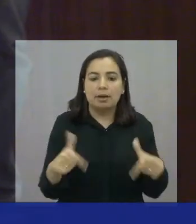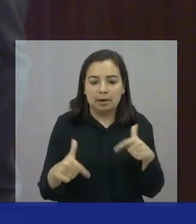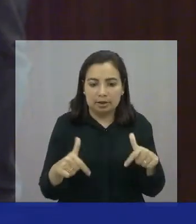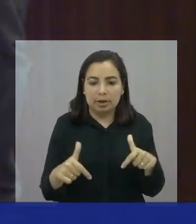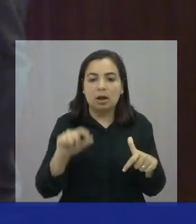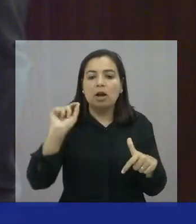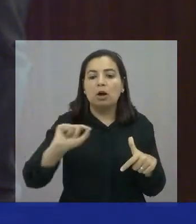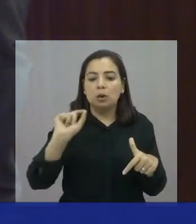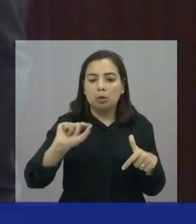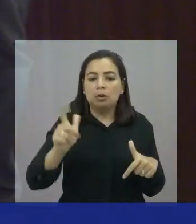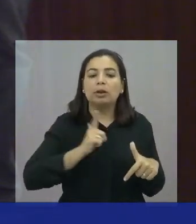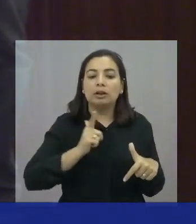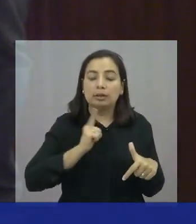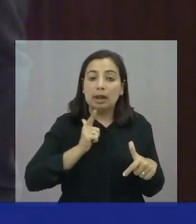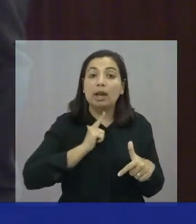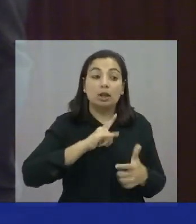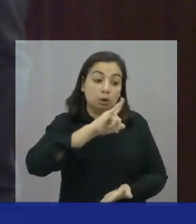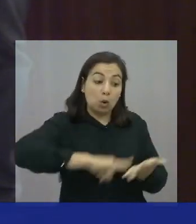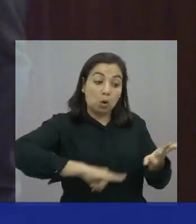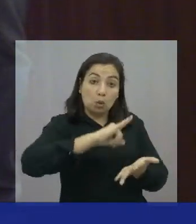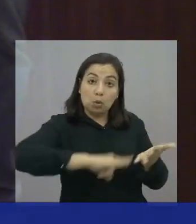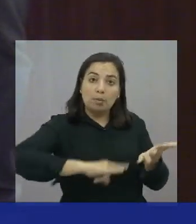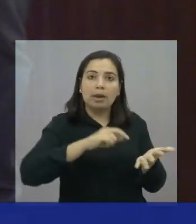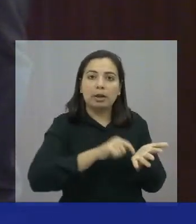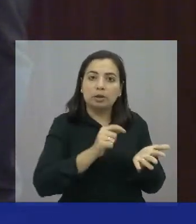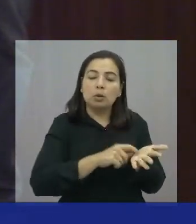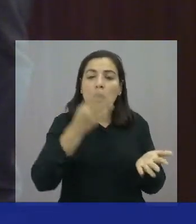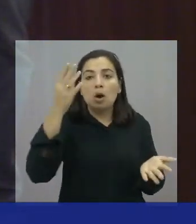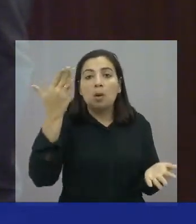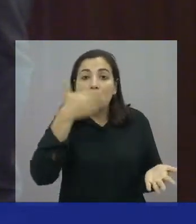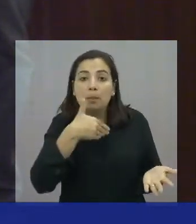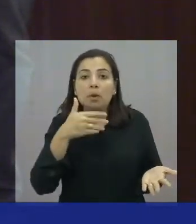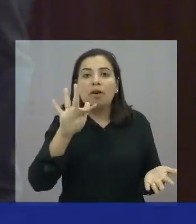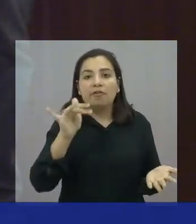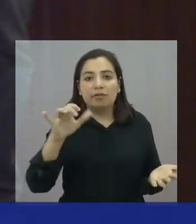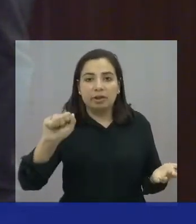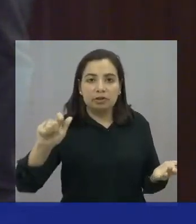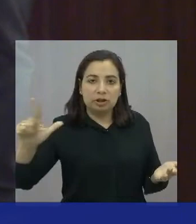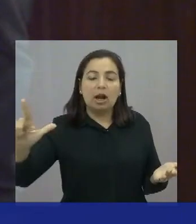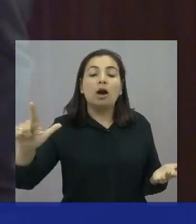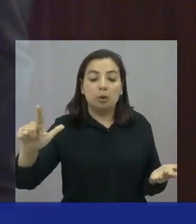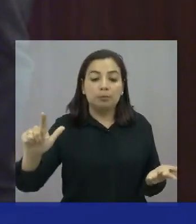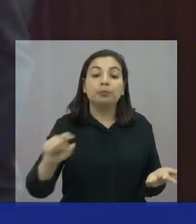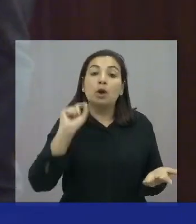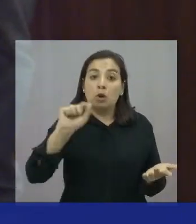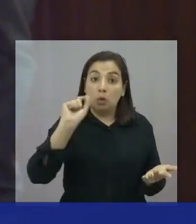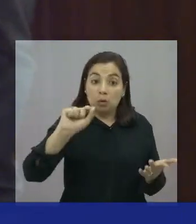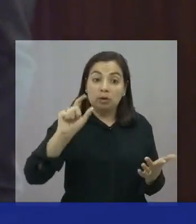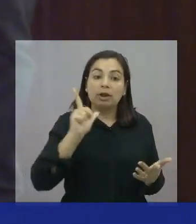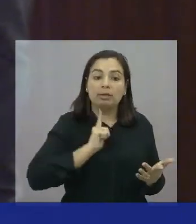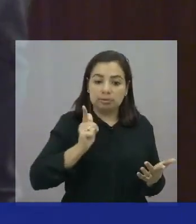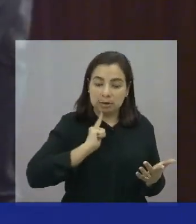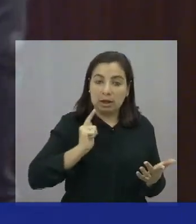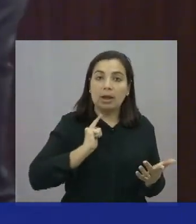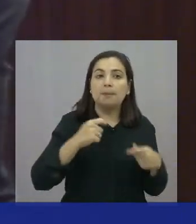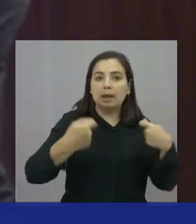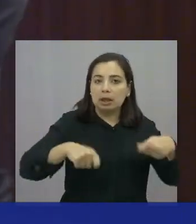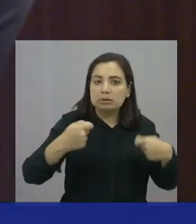da notificação como documento fiscal, que preferencialmente o fiscal deve aplicar a